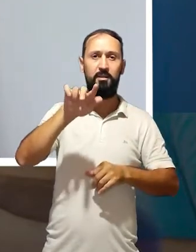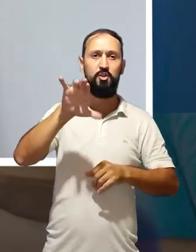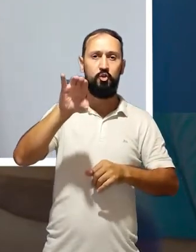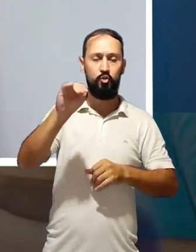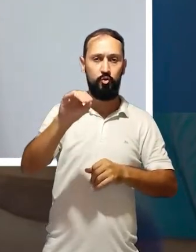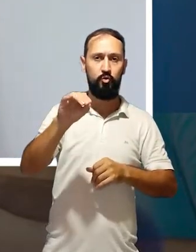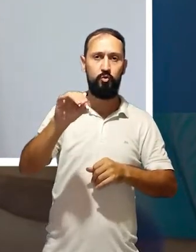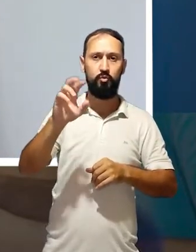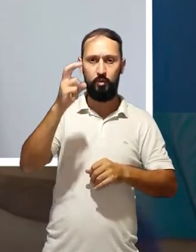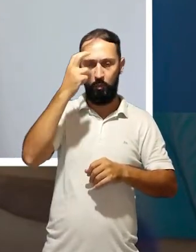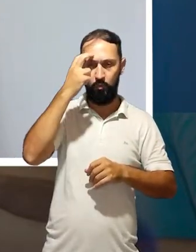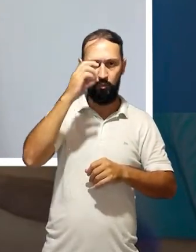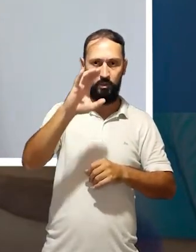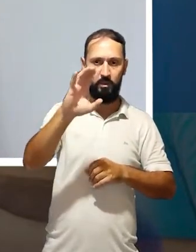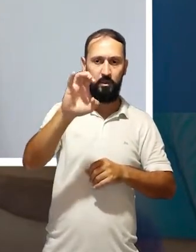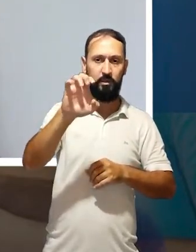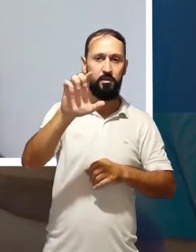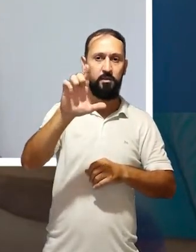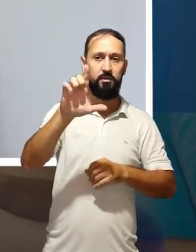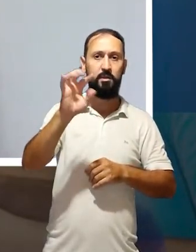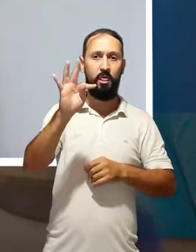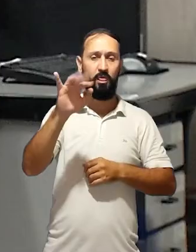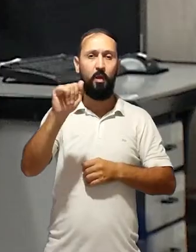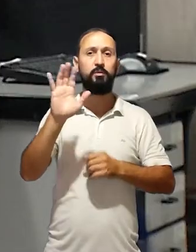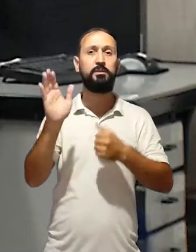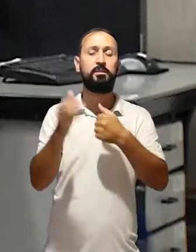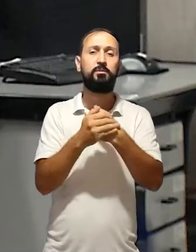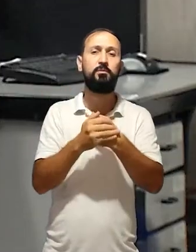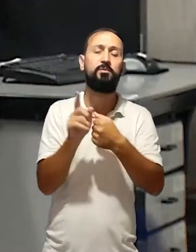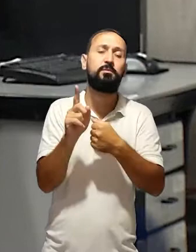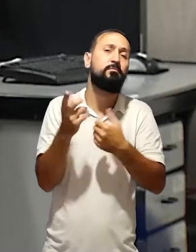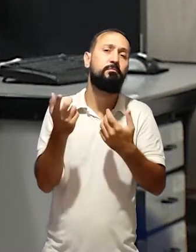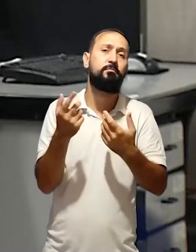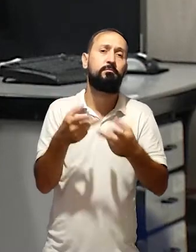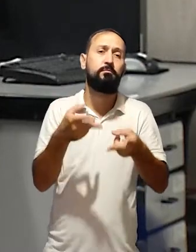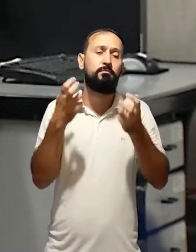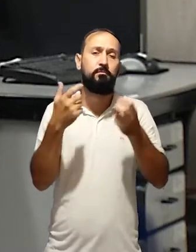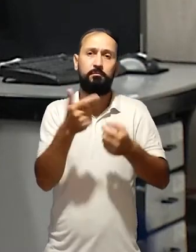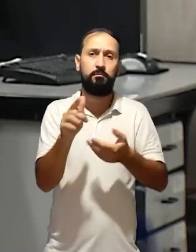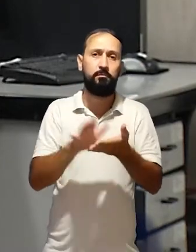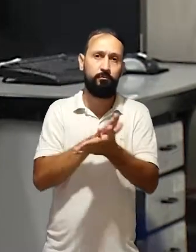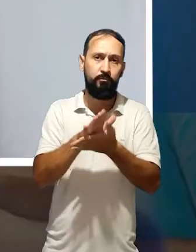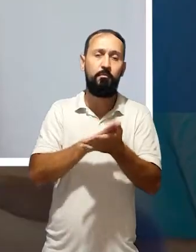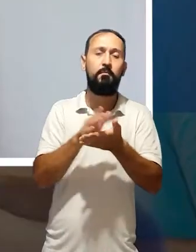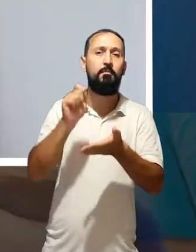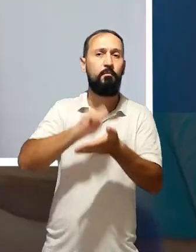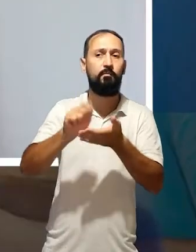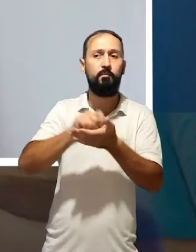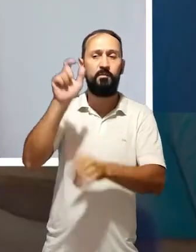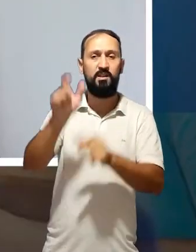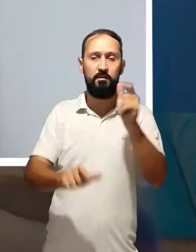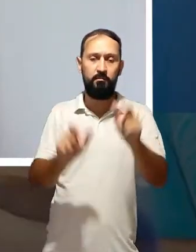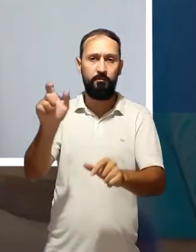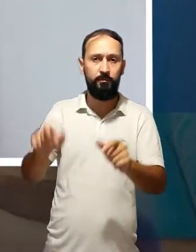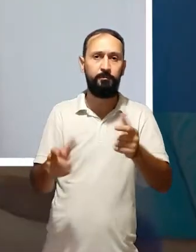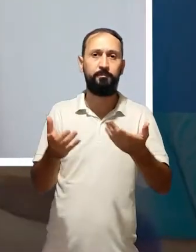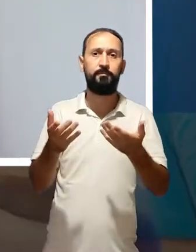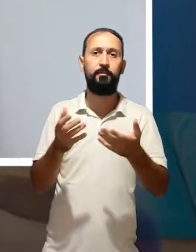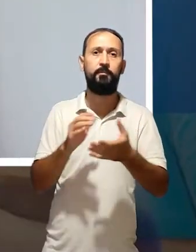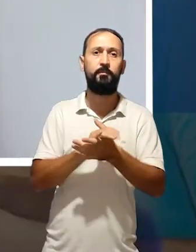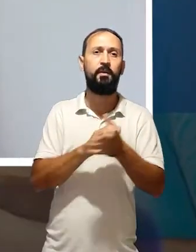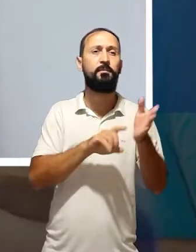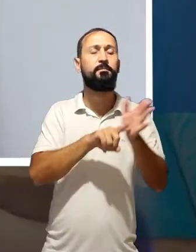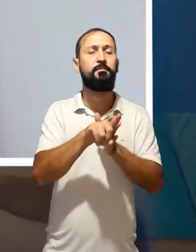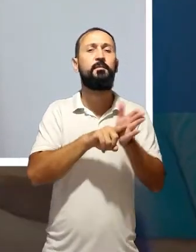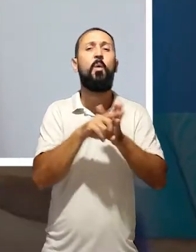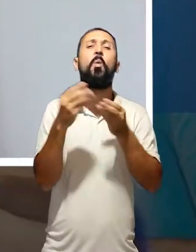poderia estar em uma comunidade celta, escondida de todo mundo e não ter ninguém. Então, eu precisei criar várias pessoas. E